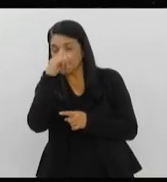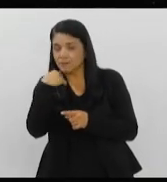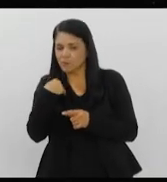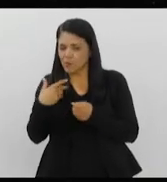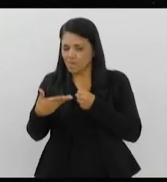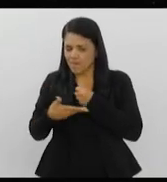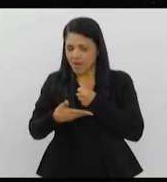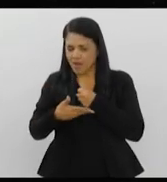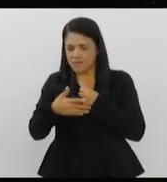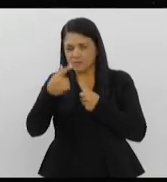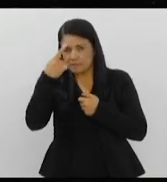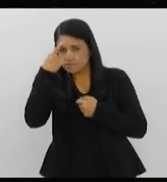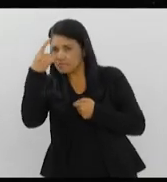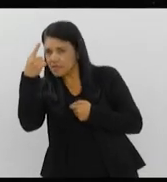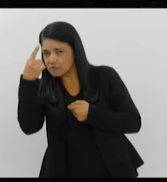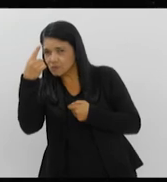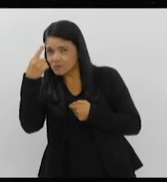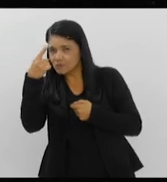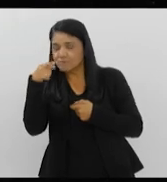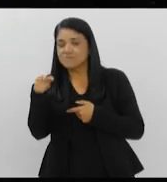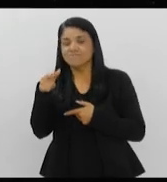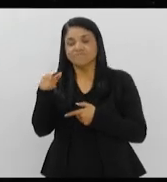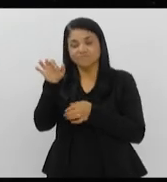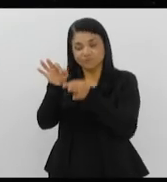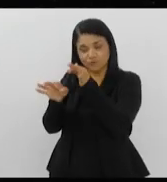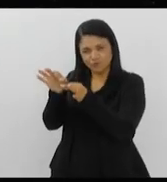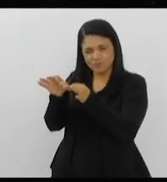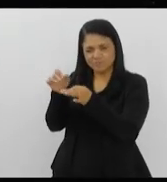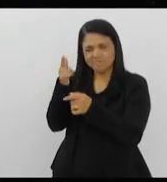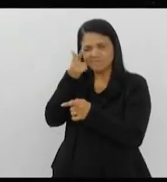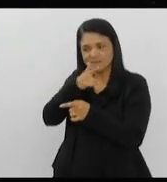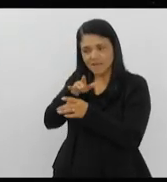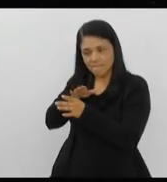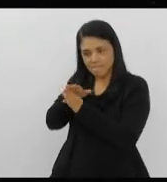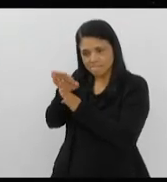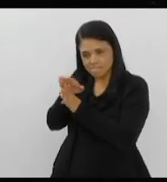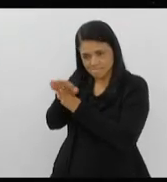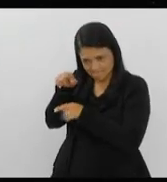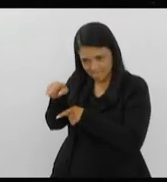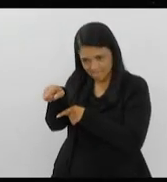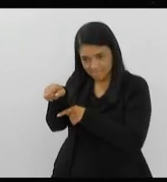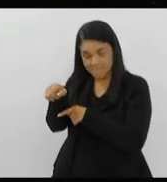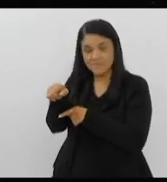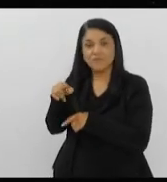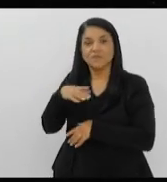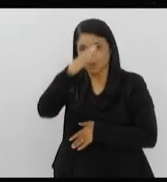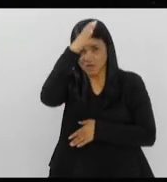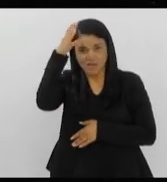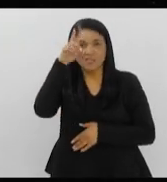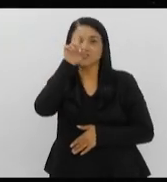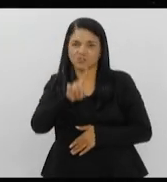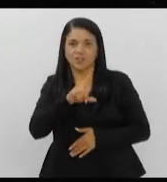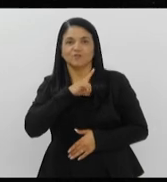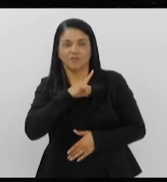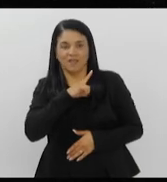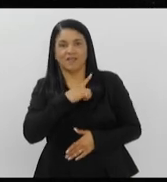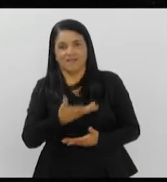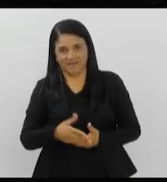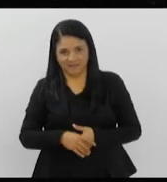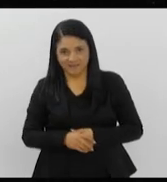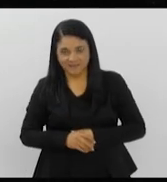baseio para eu tentar convercer os juízes de que eu tenho um bom direito meu cliente tem um bom direito